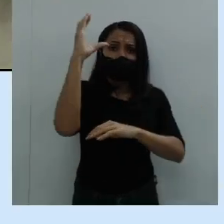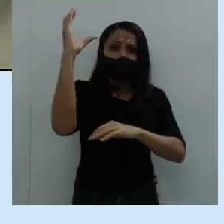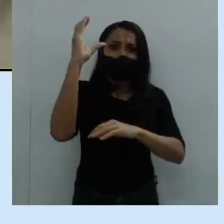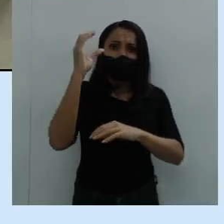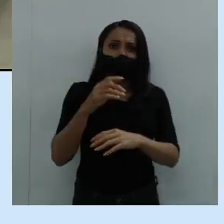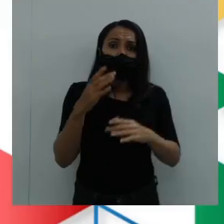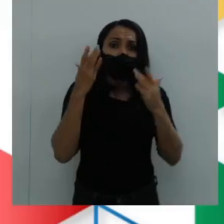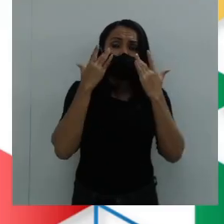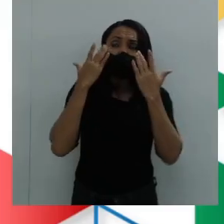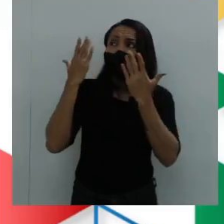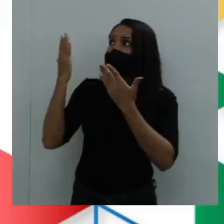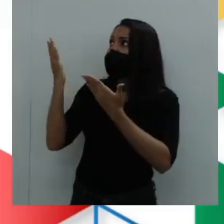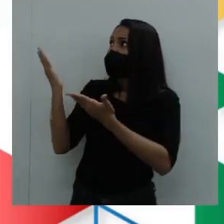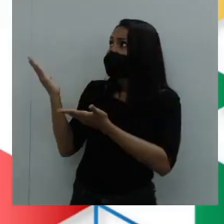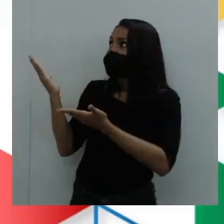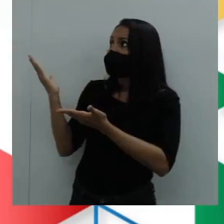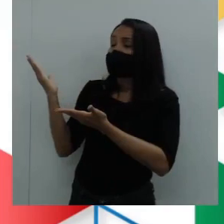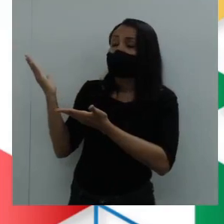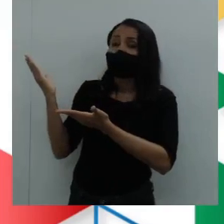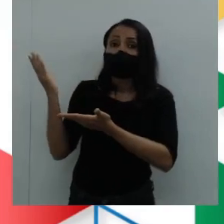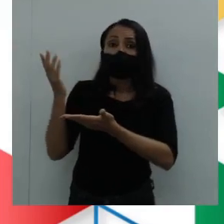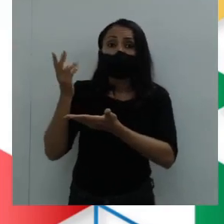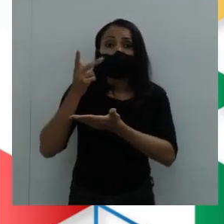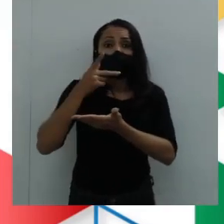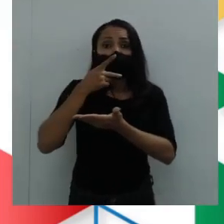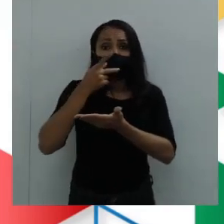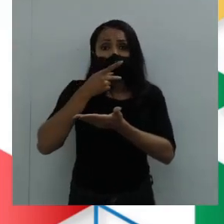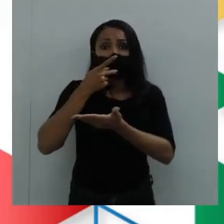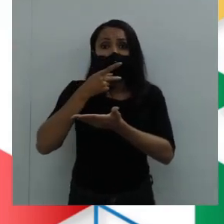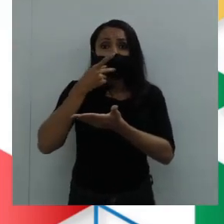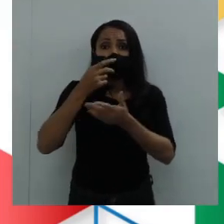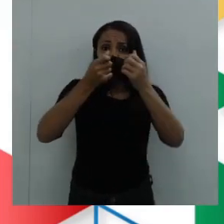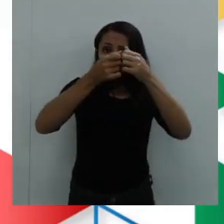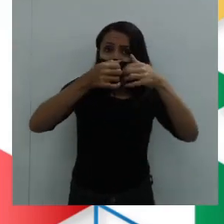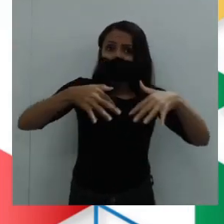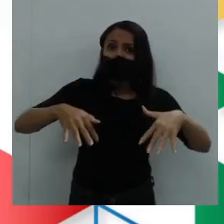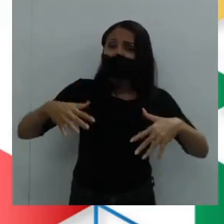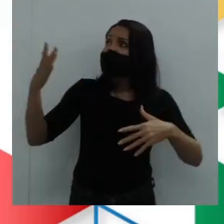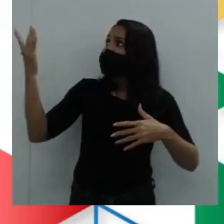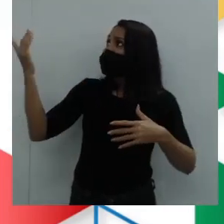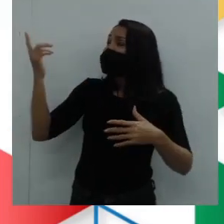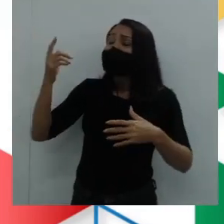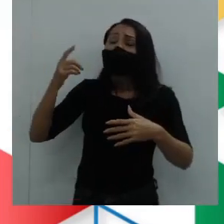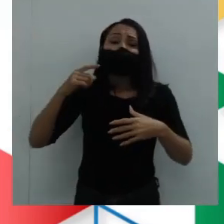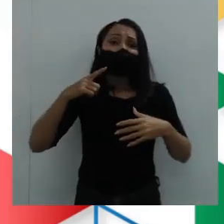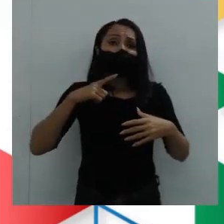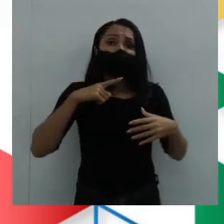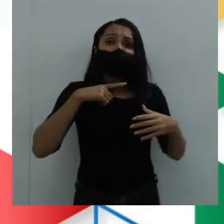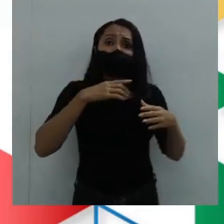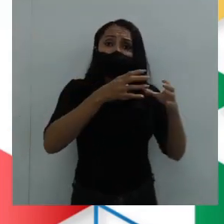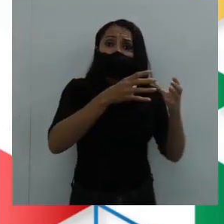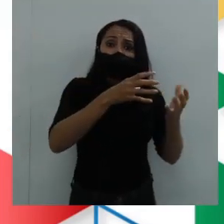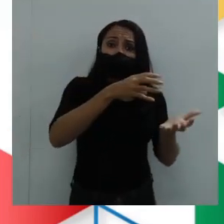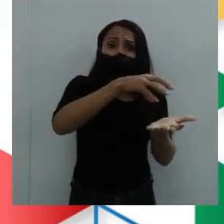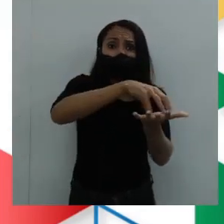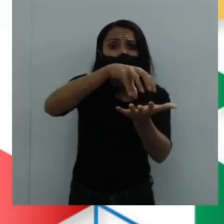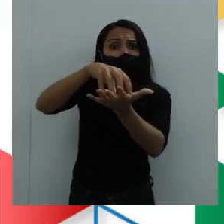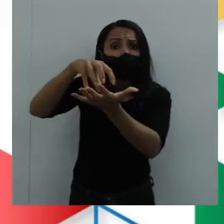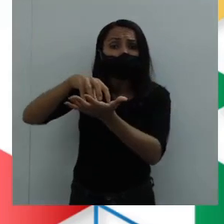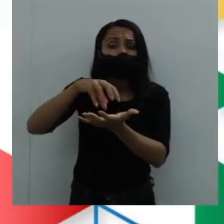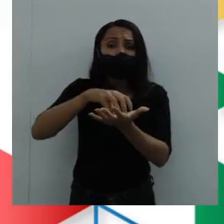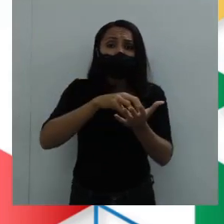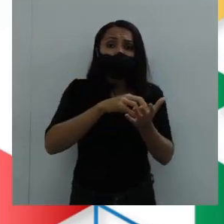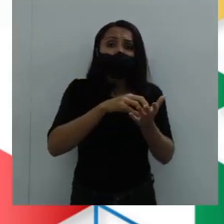pode observar aí, quando se fala das alterações climáticas, que vai ter regiões, né, que vai ter uma extrema